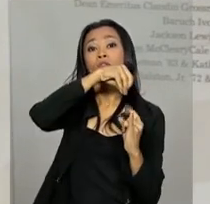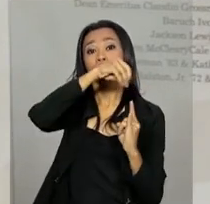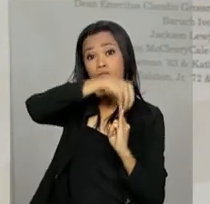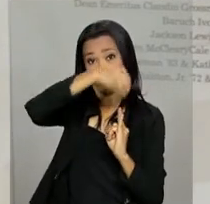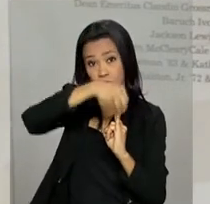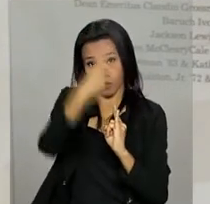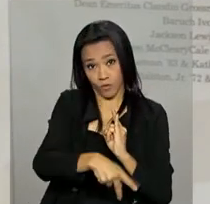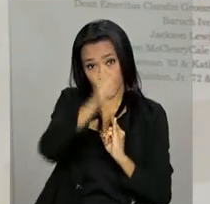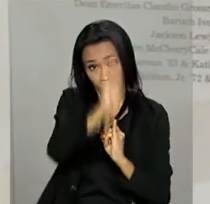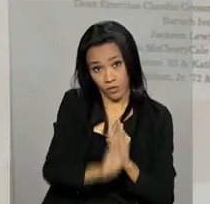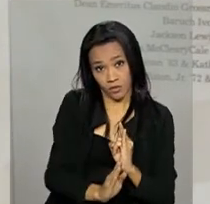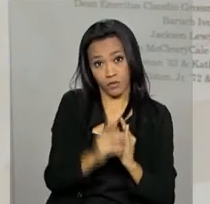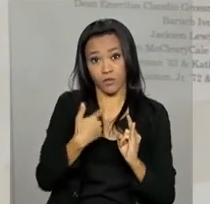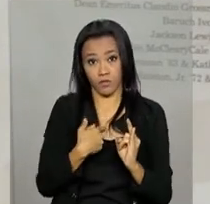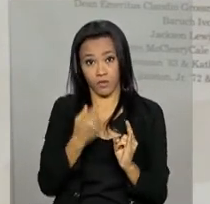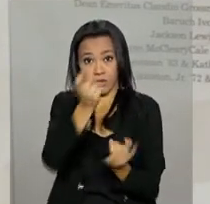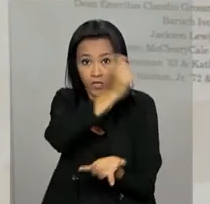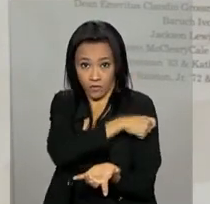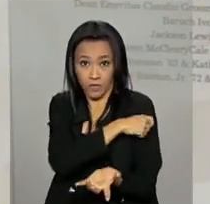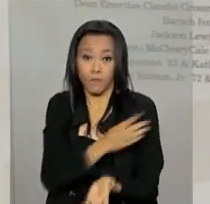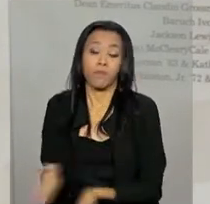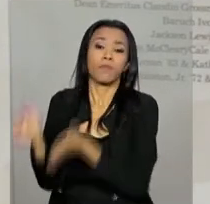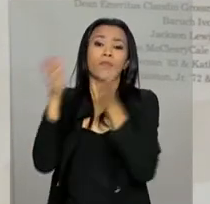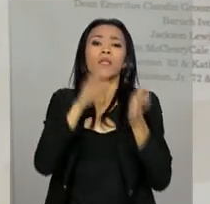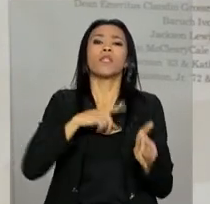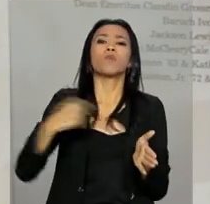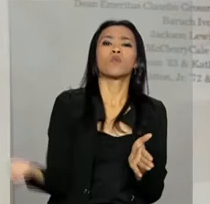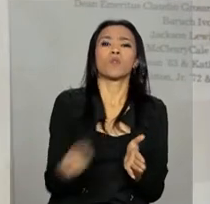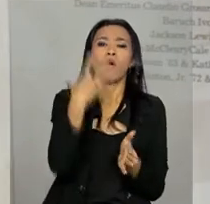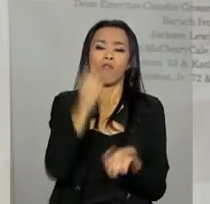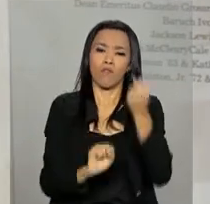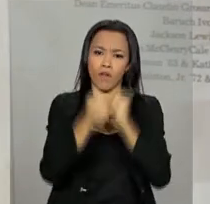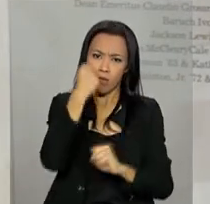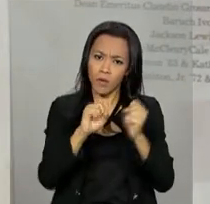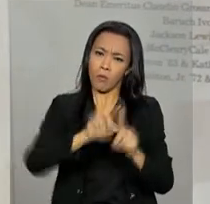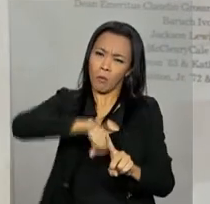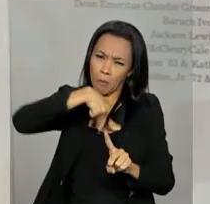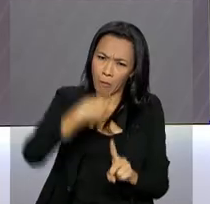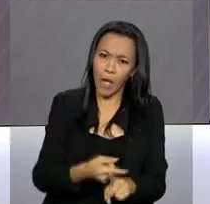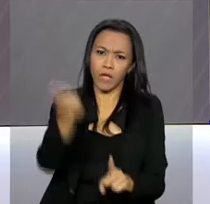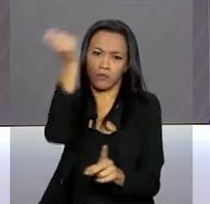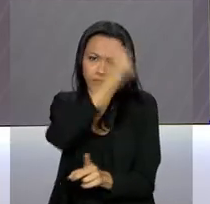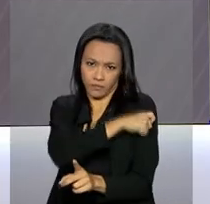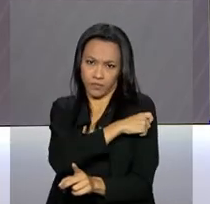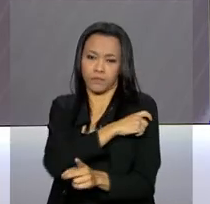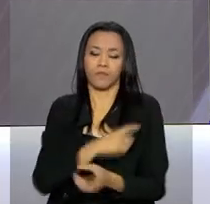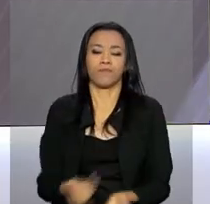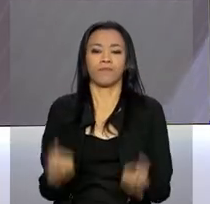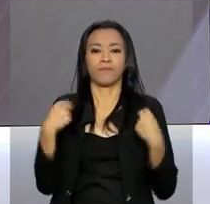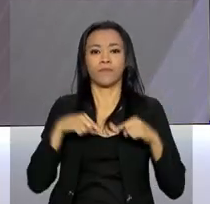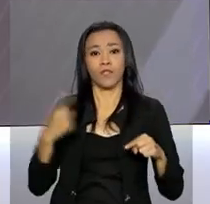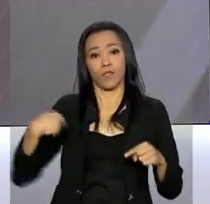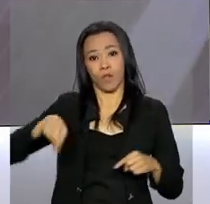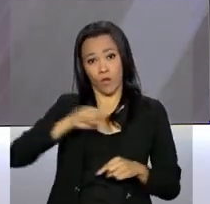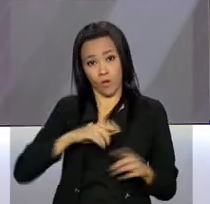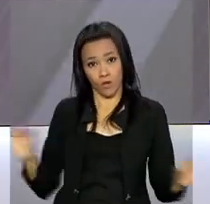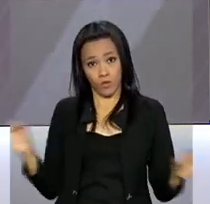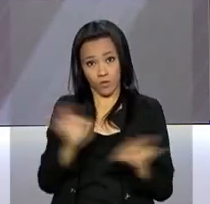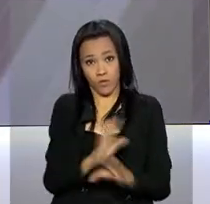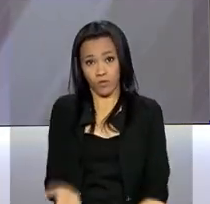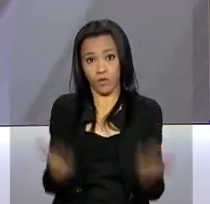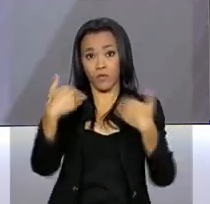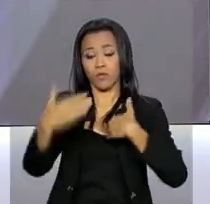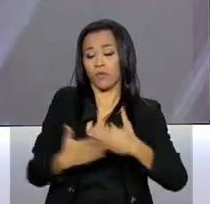doses a partir de novembro teremos uma nova fábrica com mais 4 milhões de doses por mês nós ficamos por aqui voltamos a qualquer